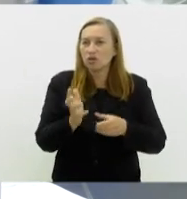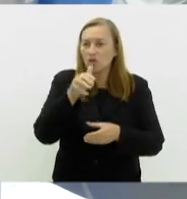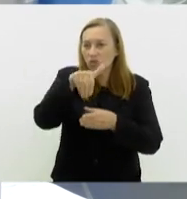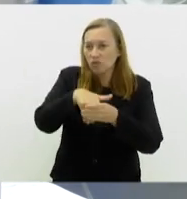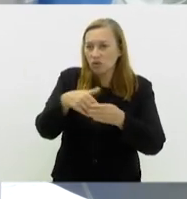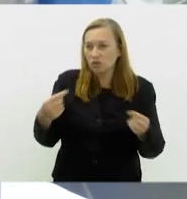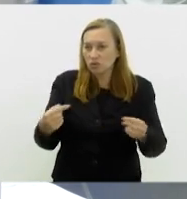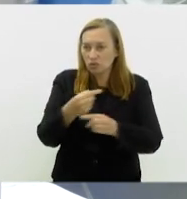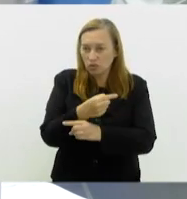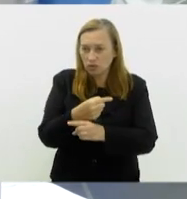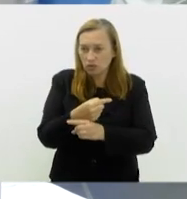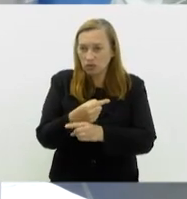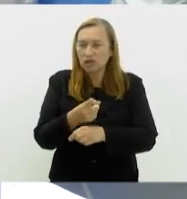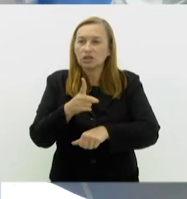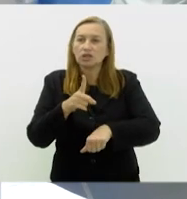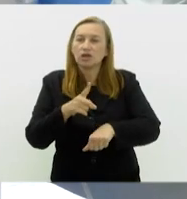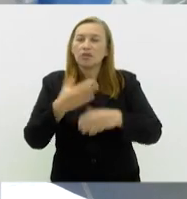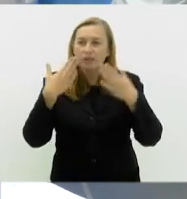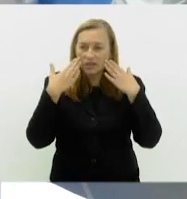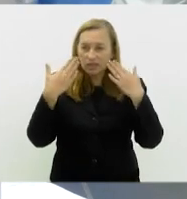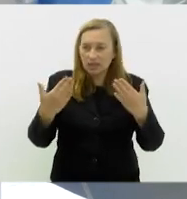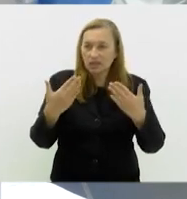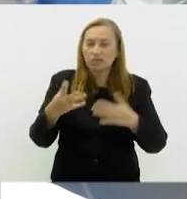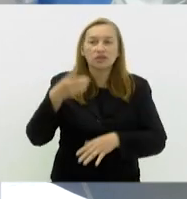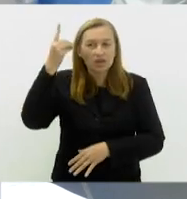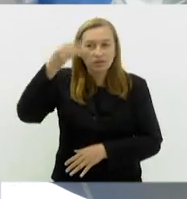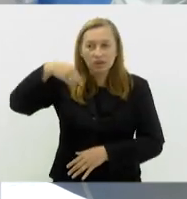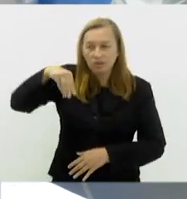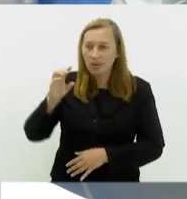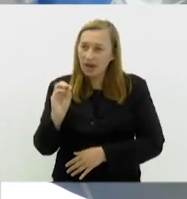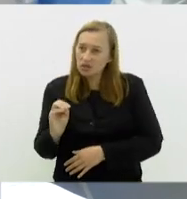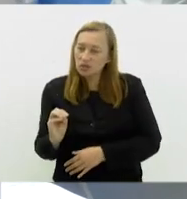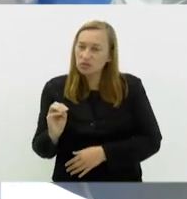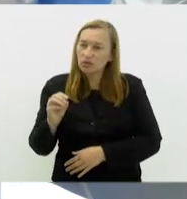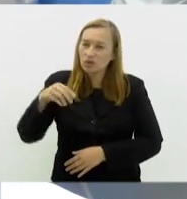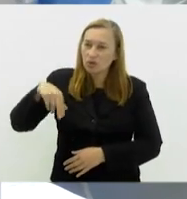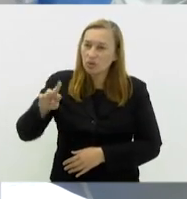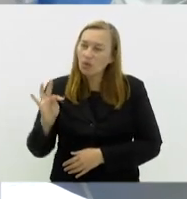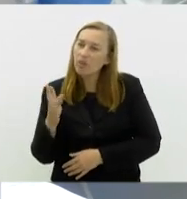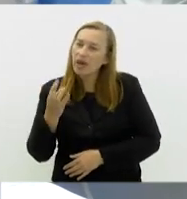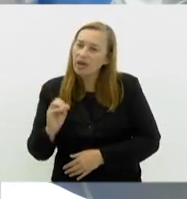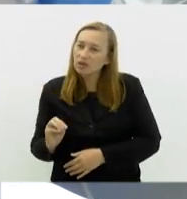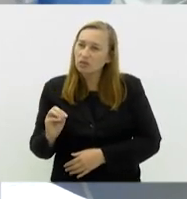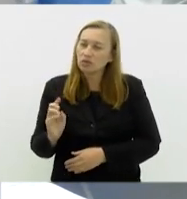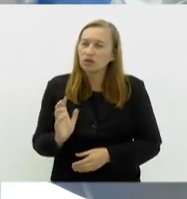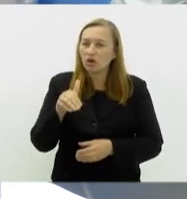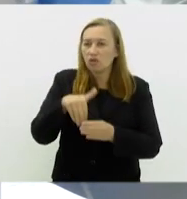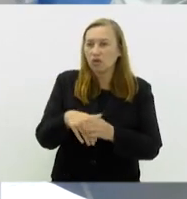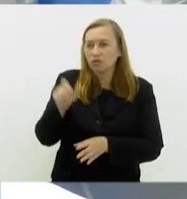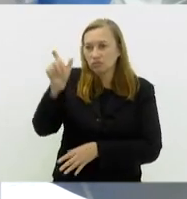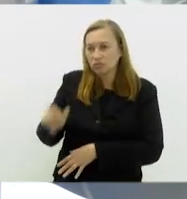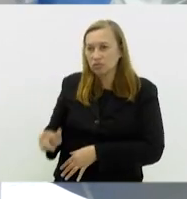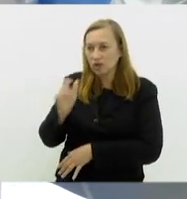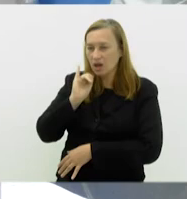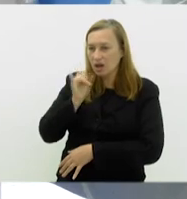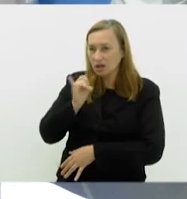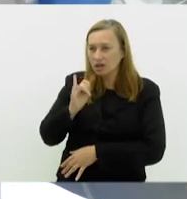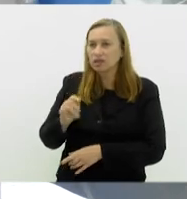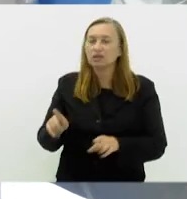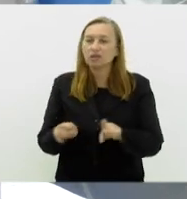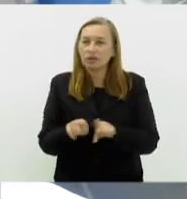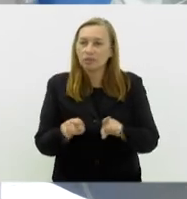divergentes hora apresentado pelo Deputado Márcio Gualberto que é o voto do relator o voto da